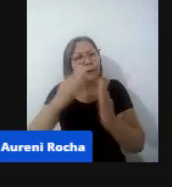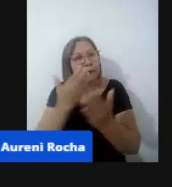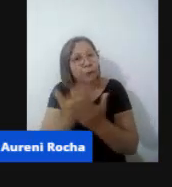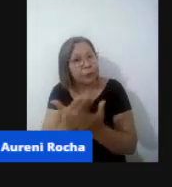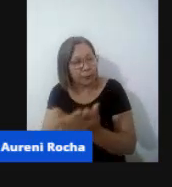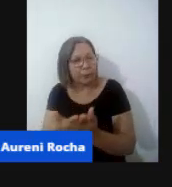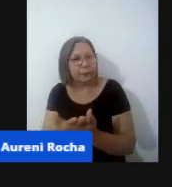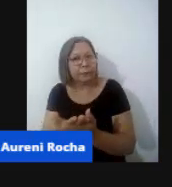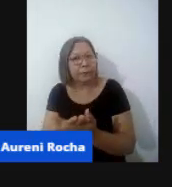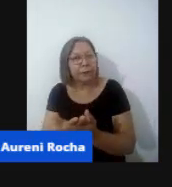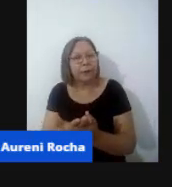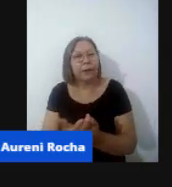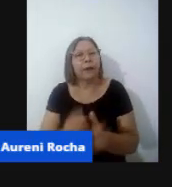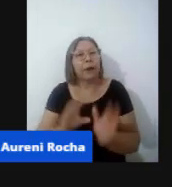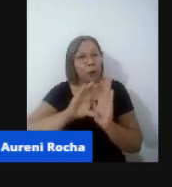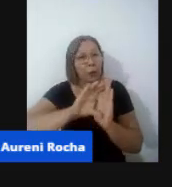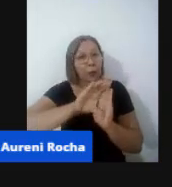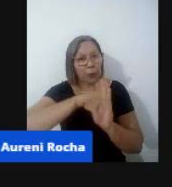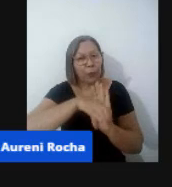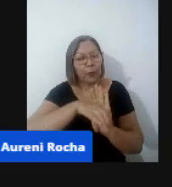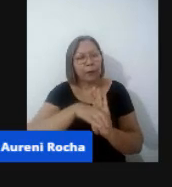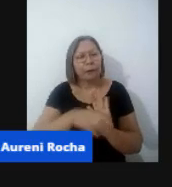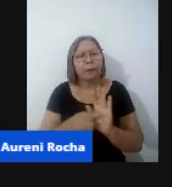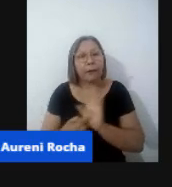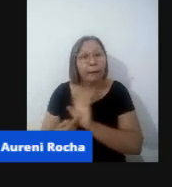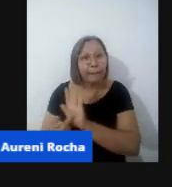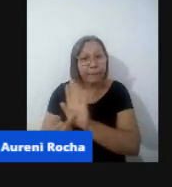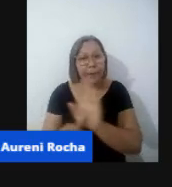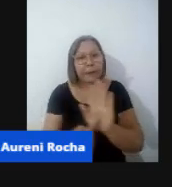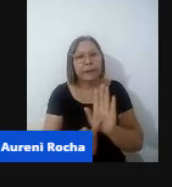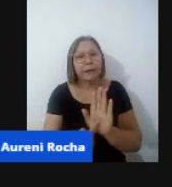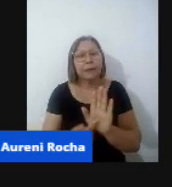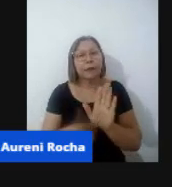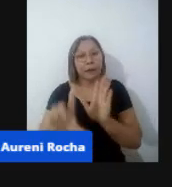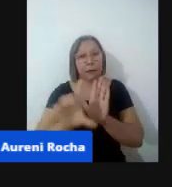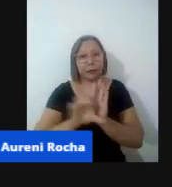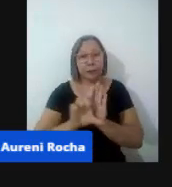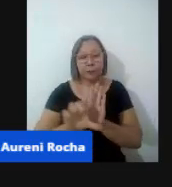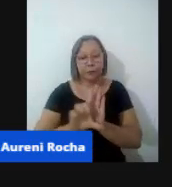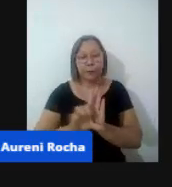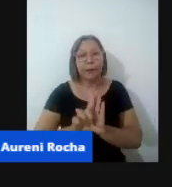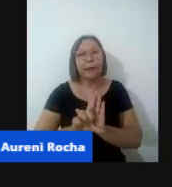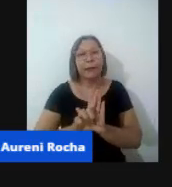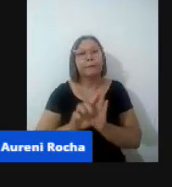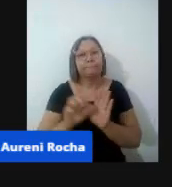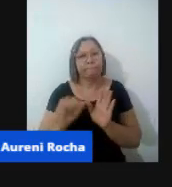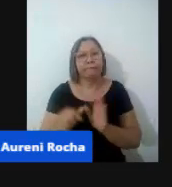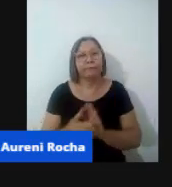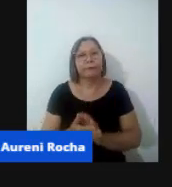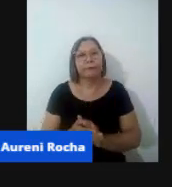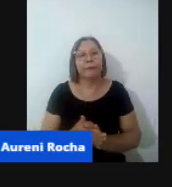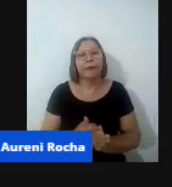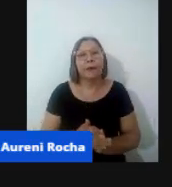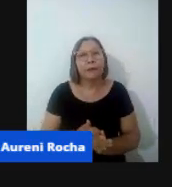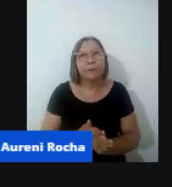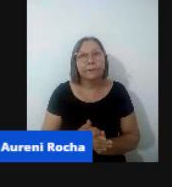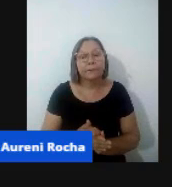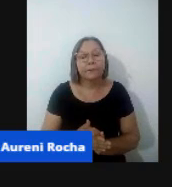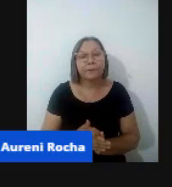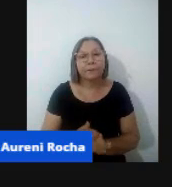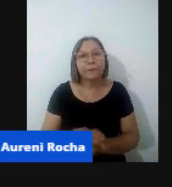um currículo que ele vem apresentado dentro de uma legislação vigente. Até porque, quando a gente pensa